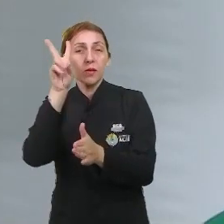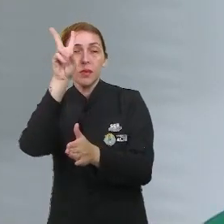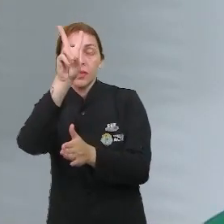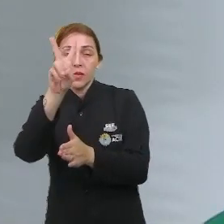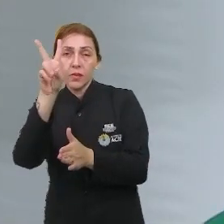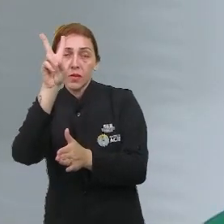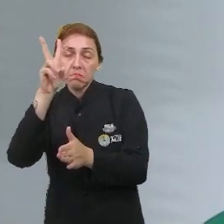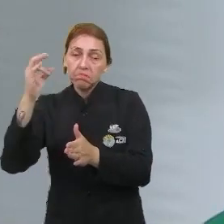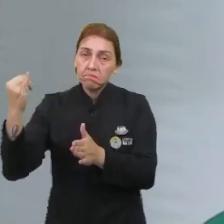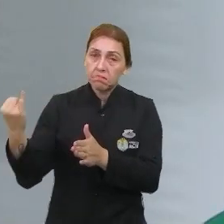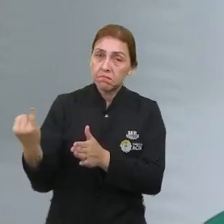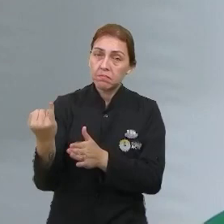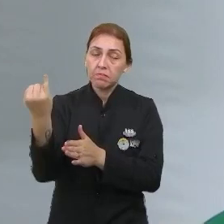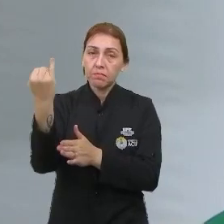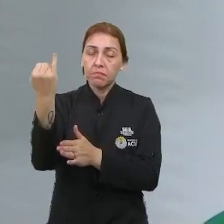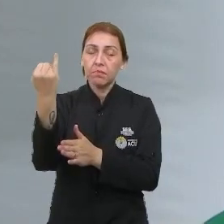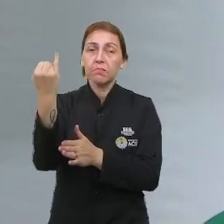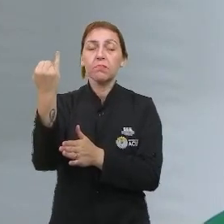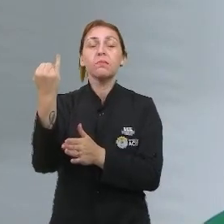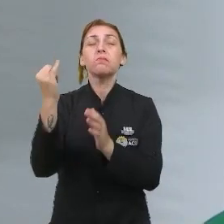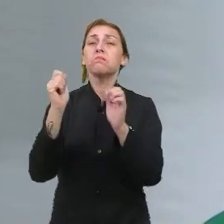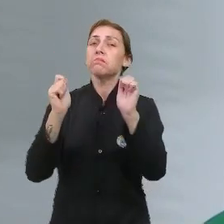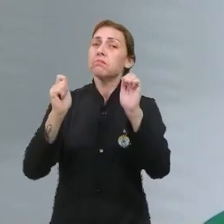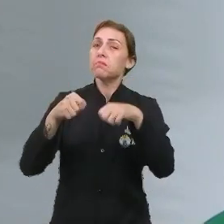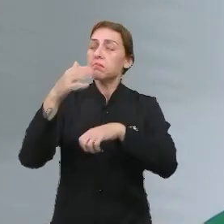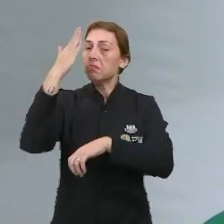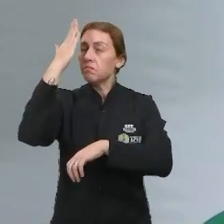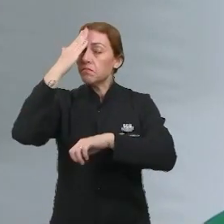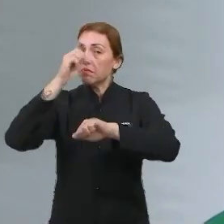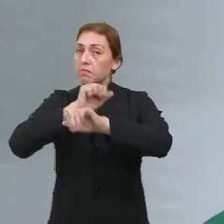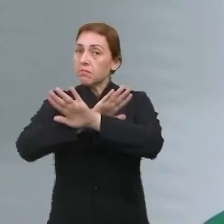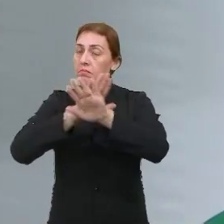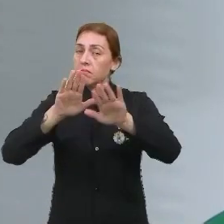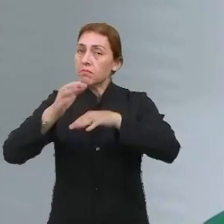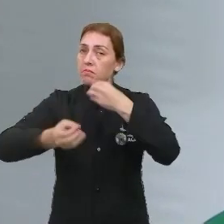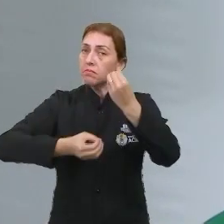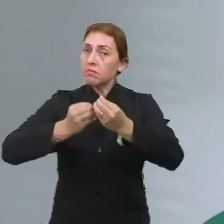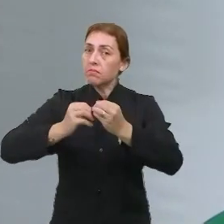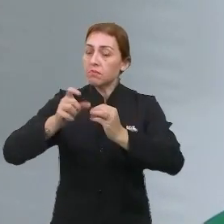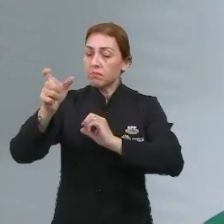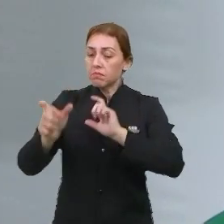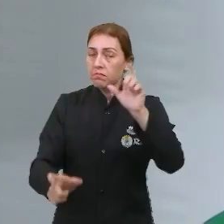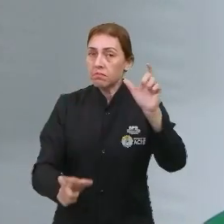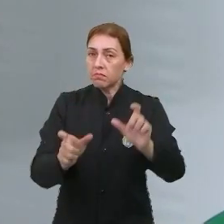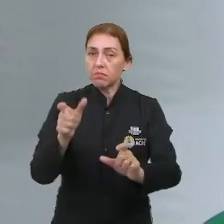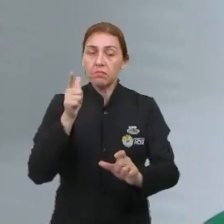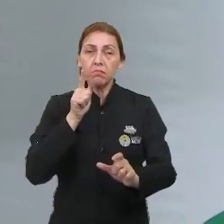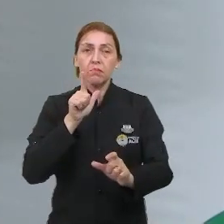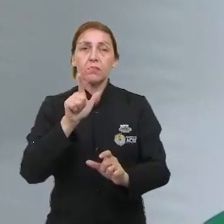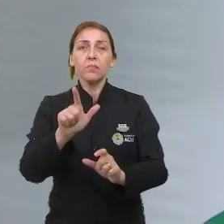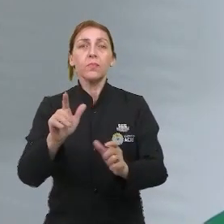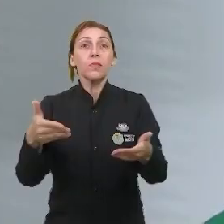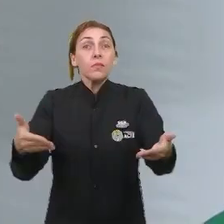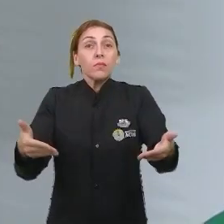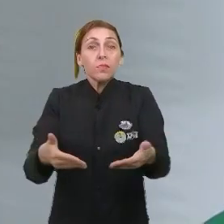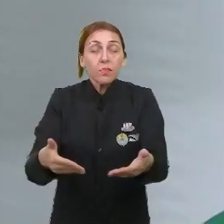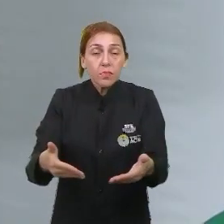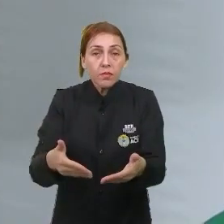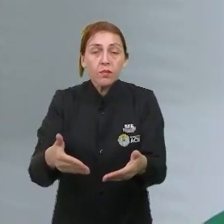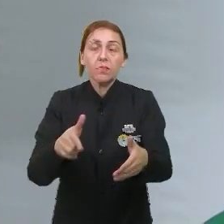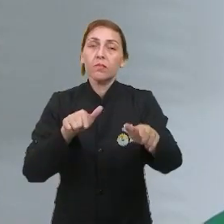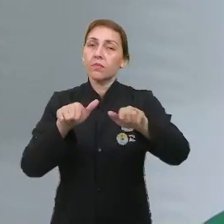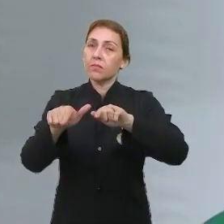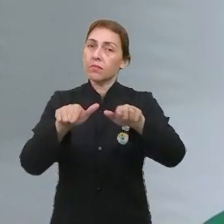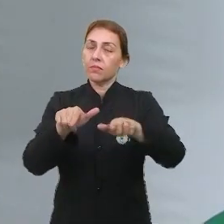histórico importantíssimo para que possamos compreender como que o ser humano chega ao que está hoje,